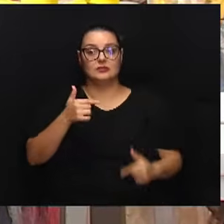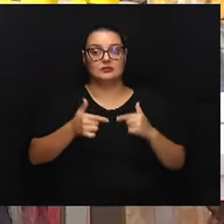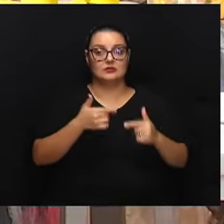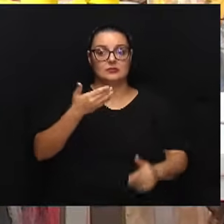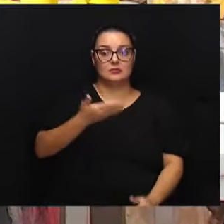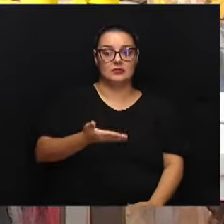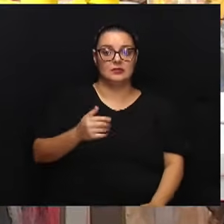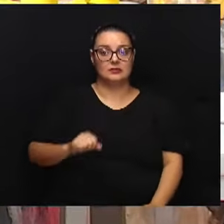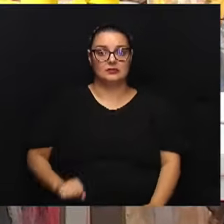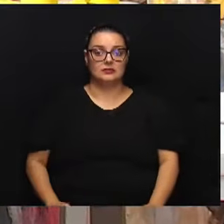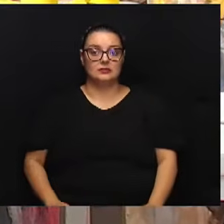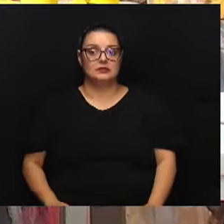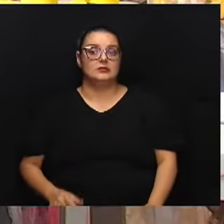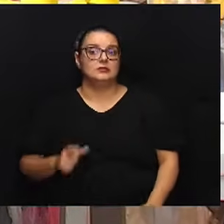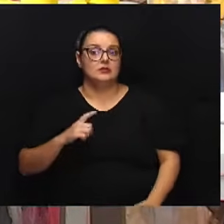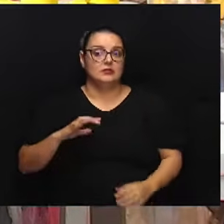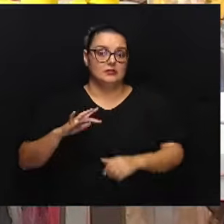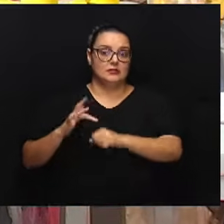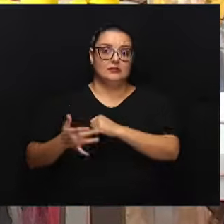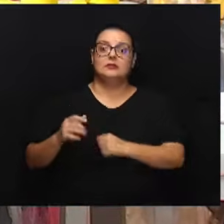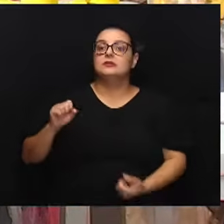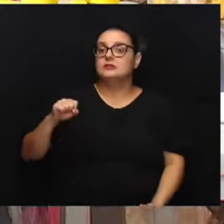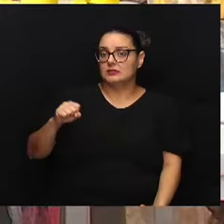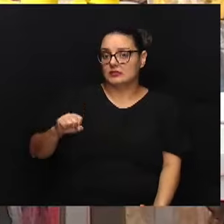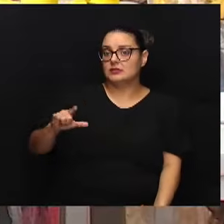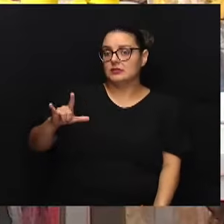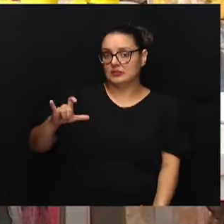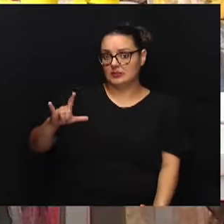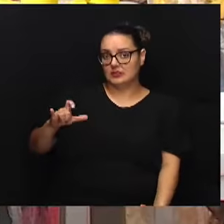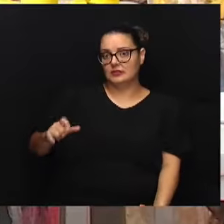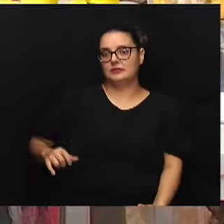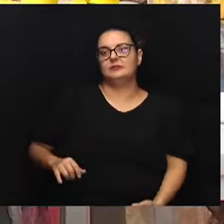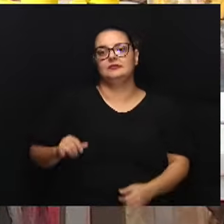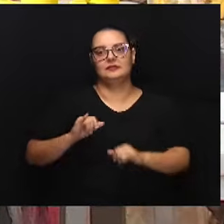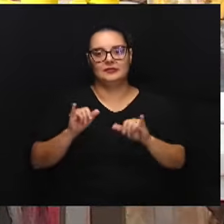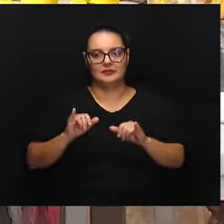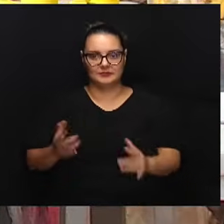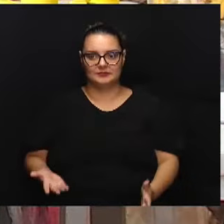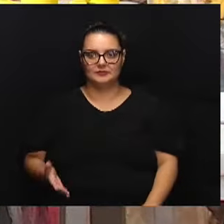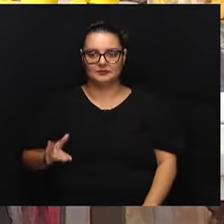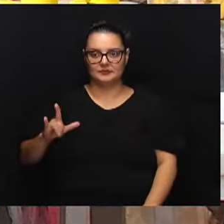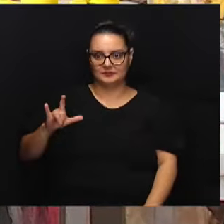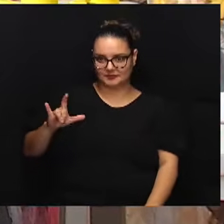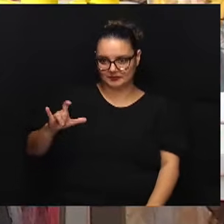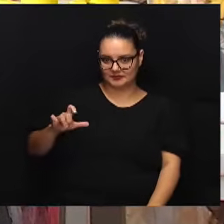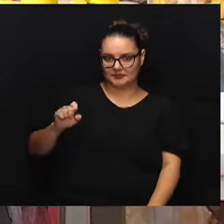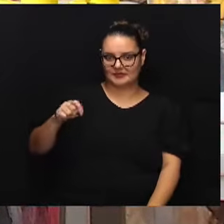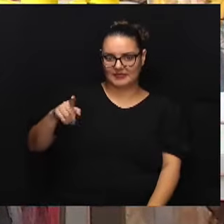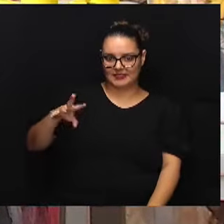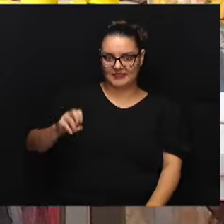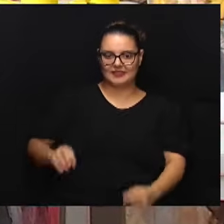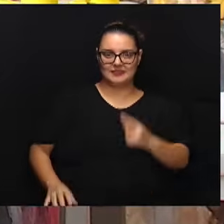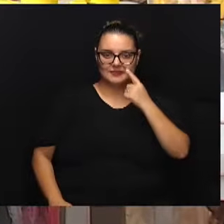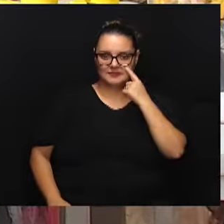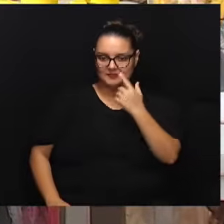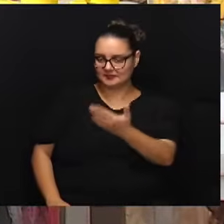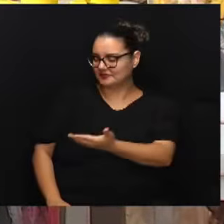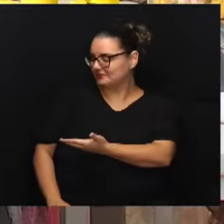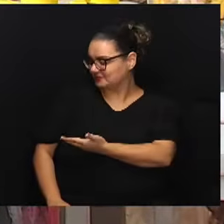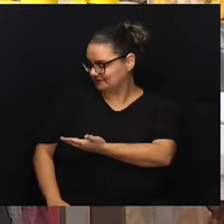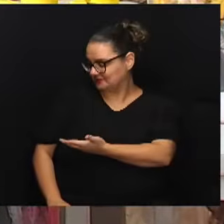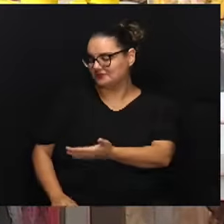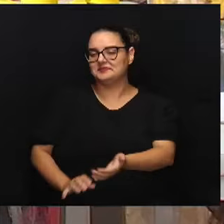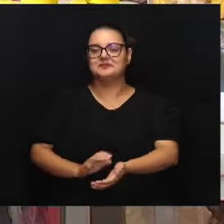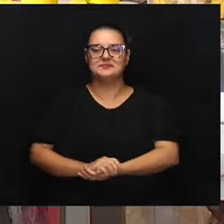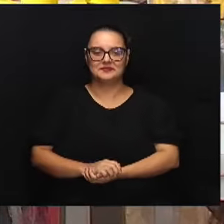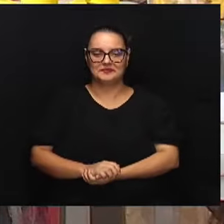trabalhos, tem rede social? Tem o Instagram. Passa pro pessoal. Tá, meu Instagram é Sandro Del Pires. Por